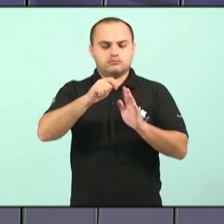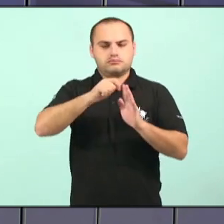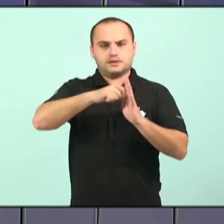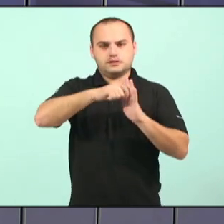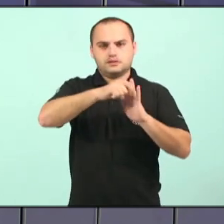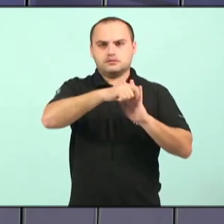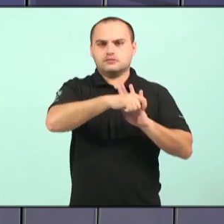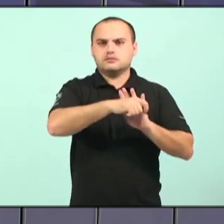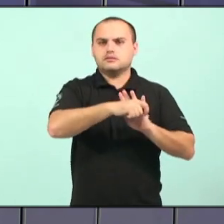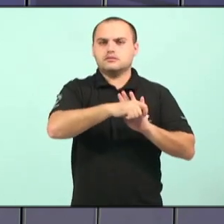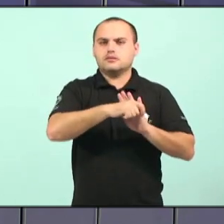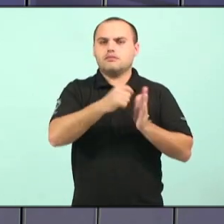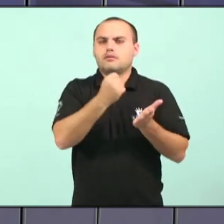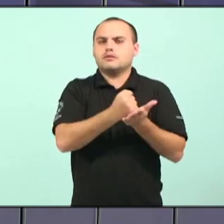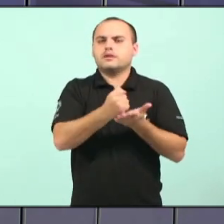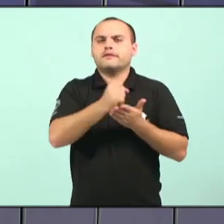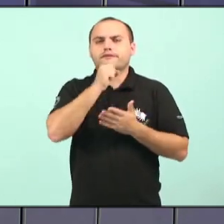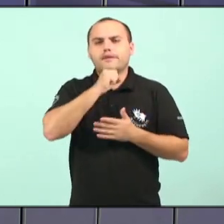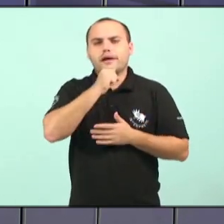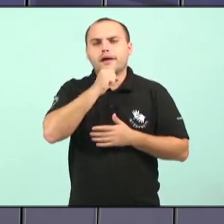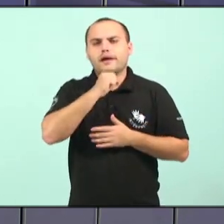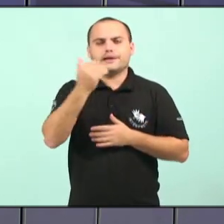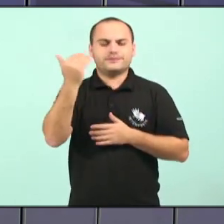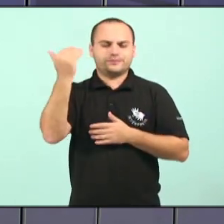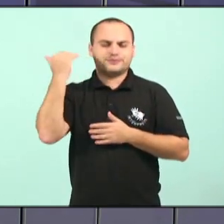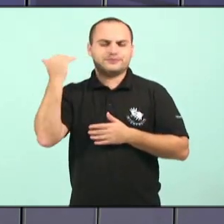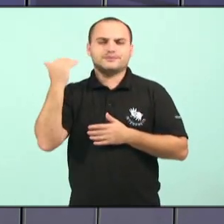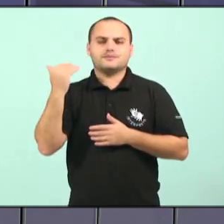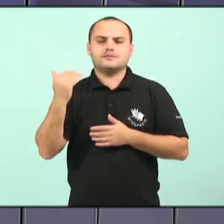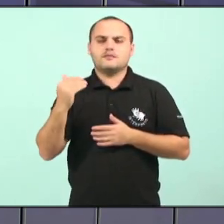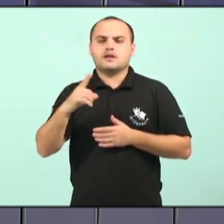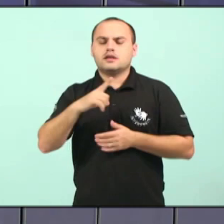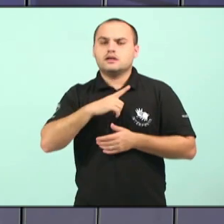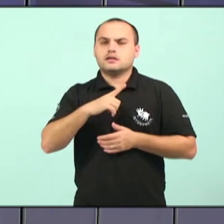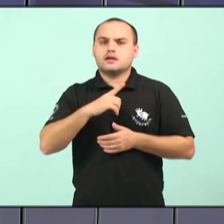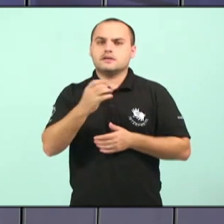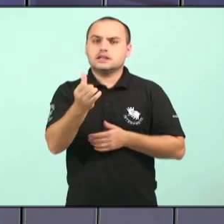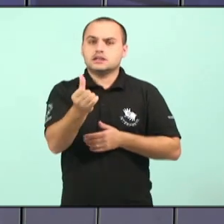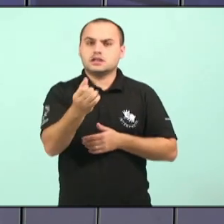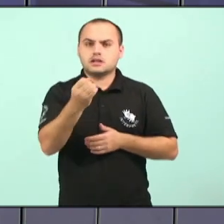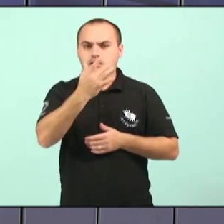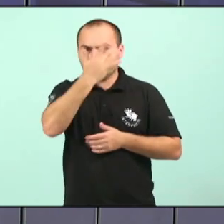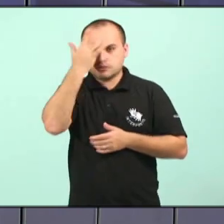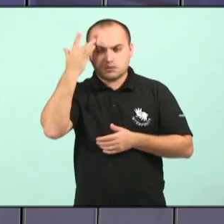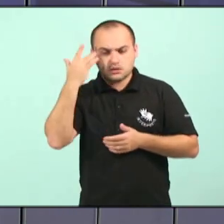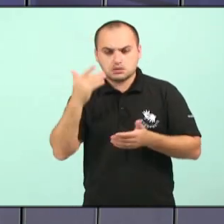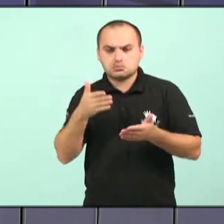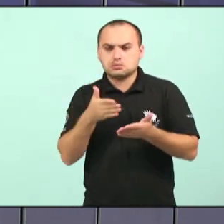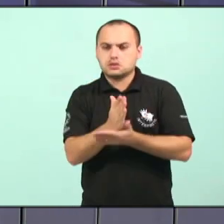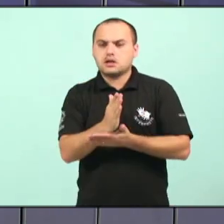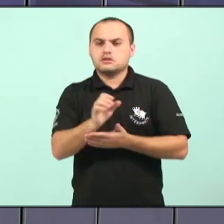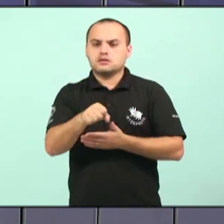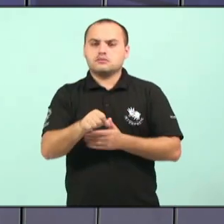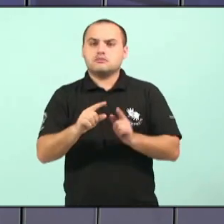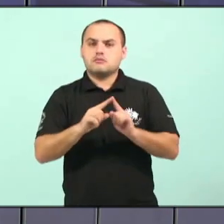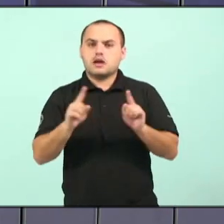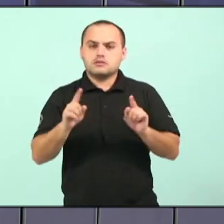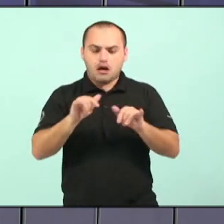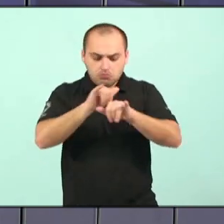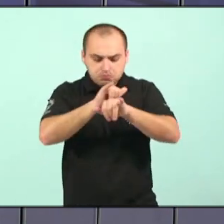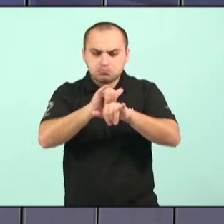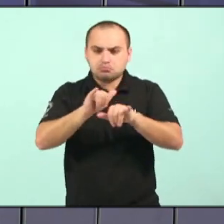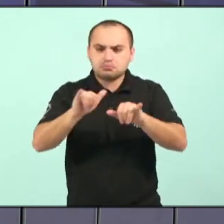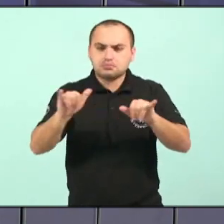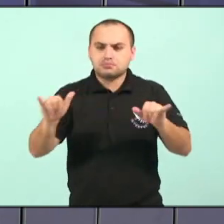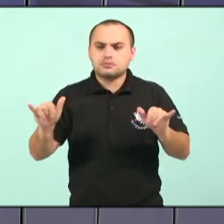aqueles contratos antigos de gaveta. Perfeito. E tivemos 60 pessoas que se habilitaram. Então, mesmo sem divulgação nenhuma da